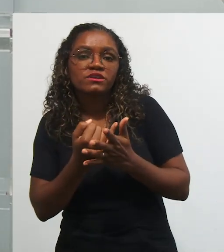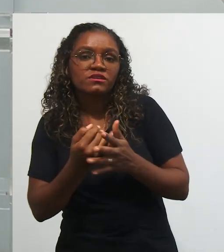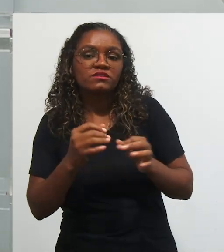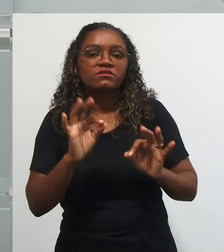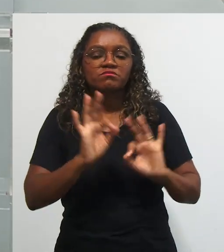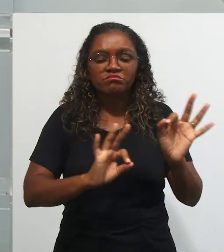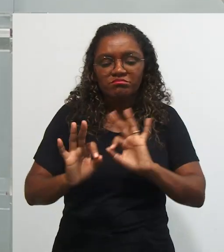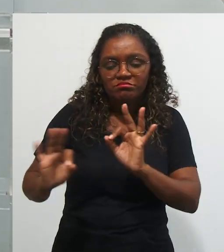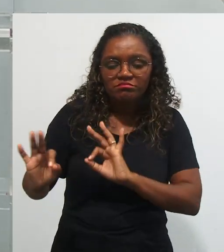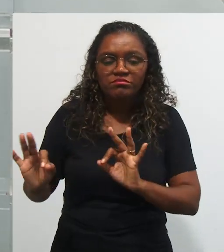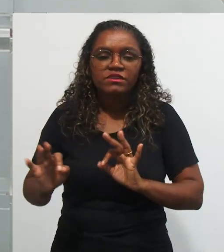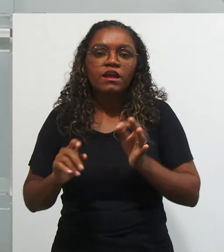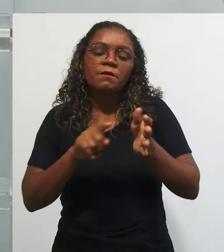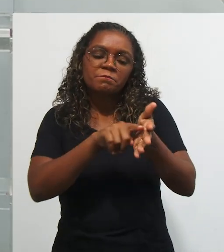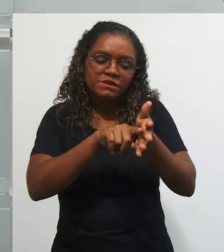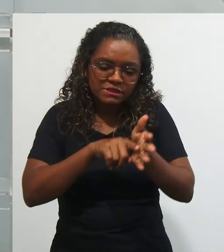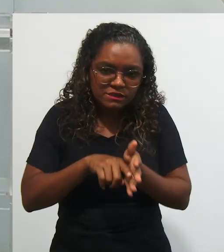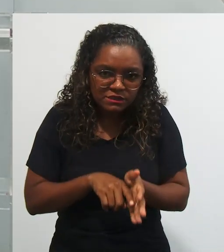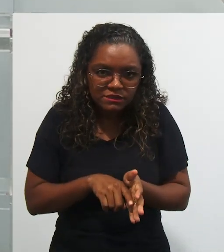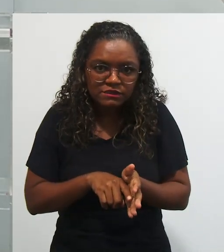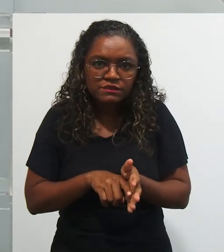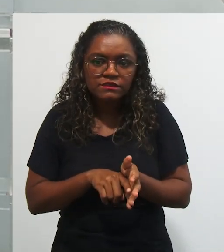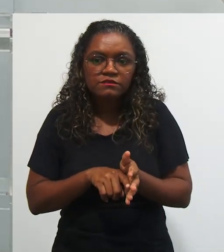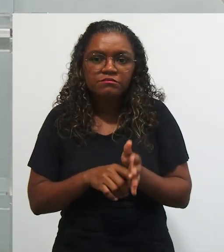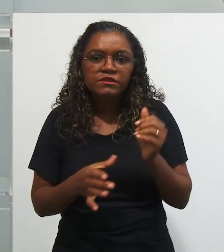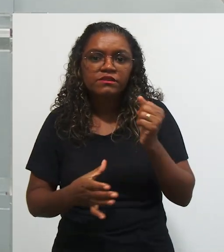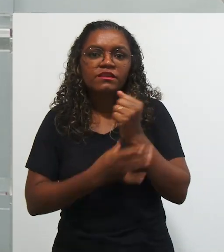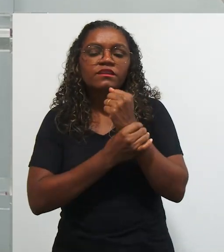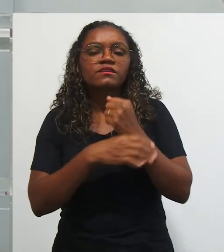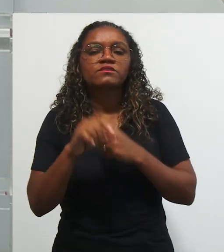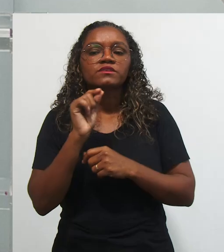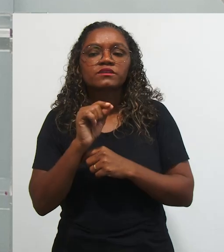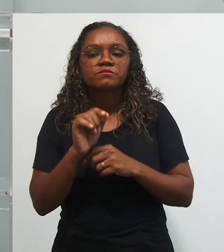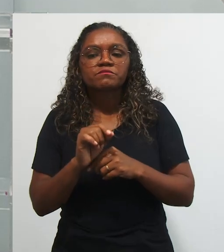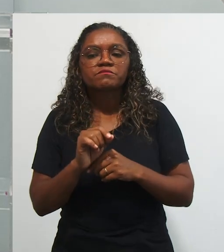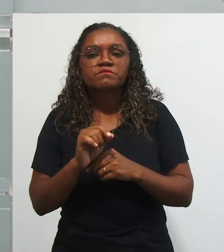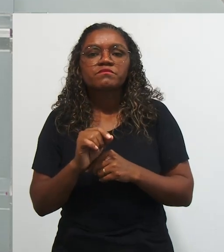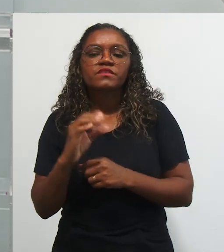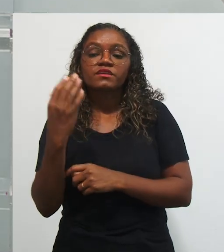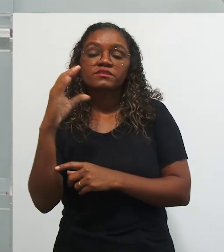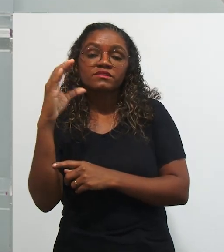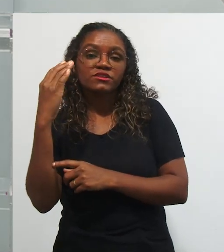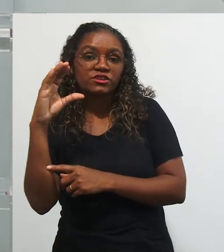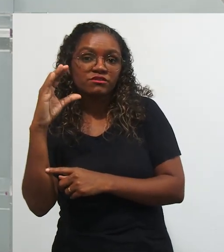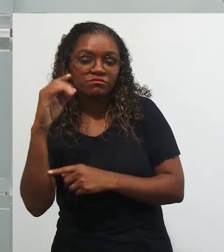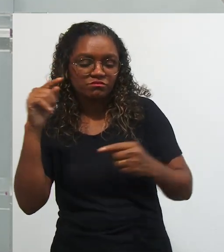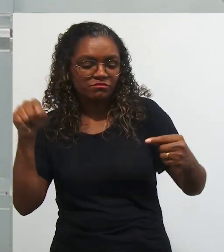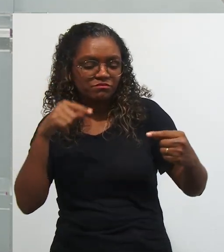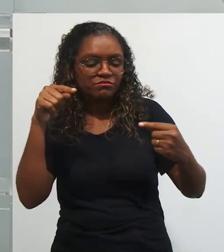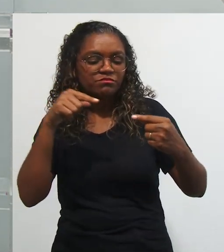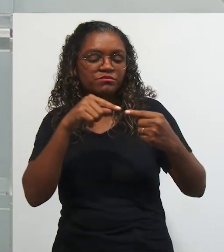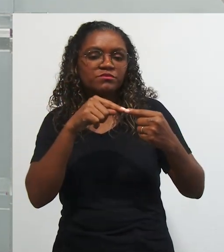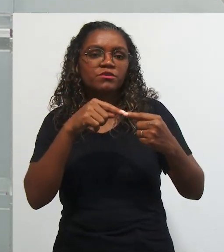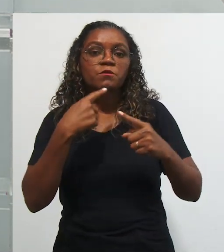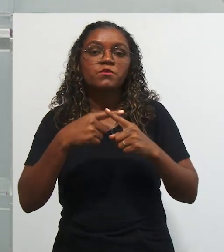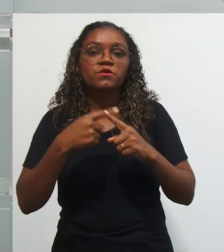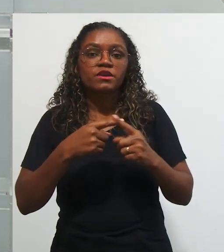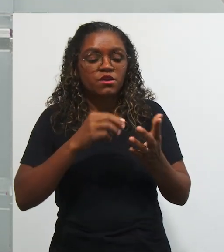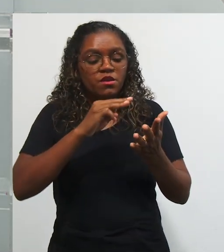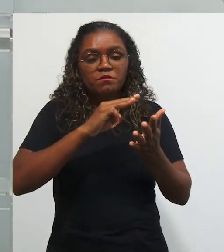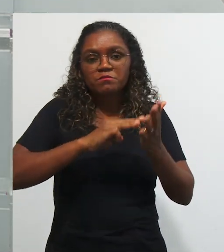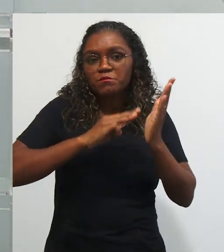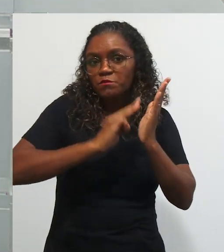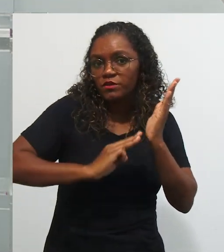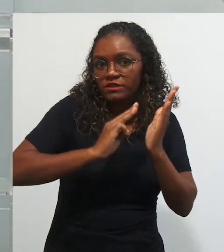pesquisa agora, na academia, sua cientificidade. Ela é científica por quê? Porque ela tem um rigor